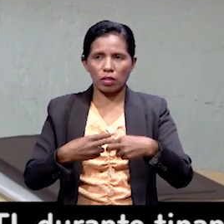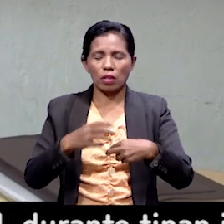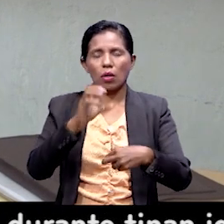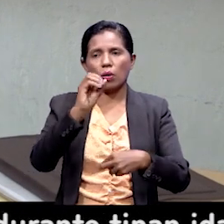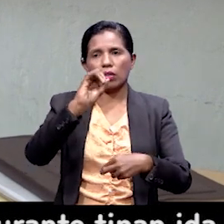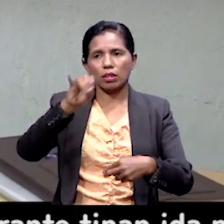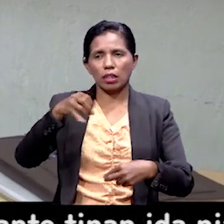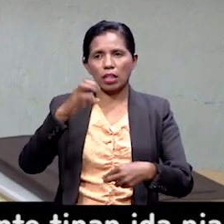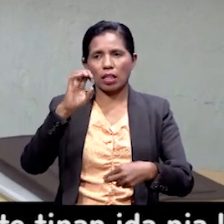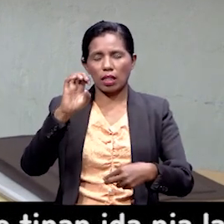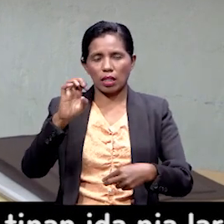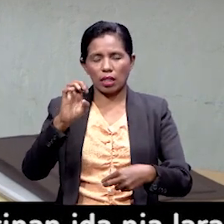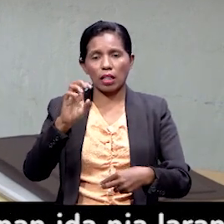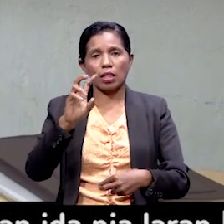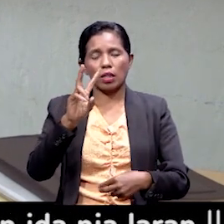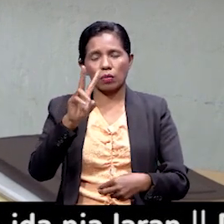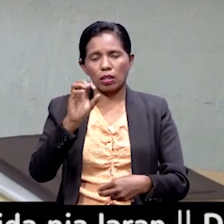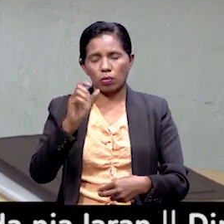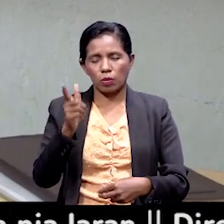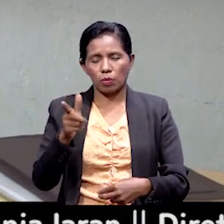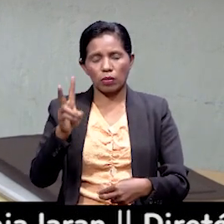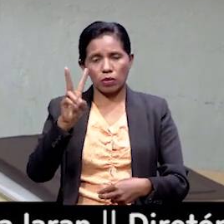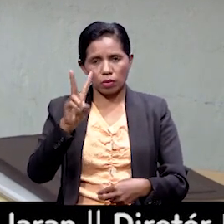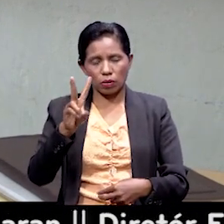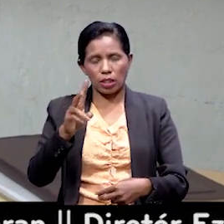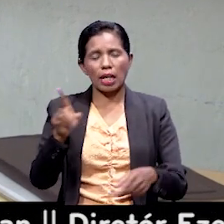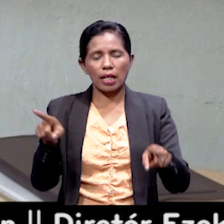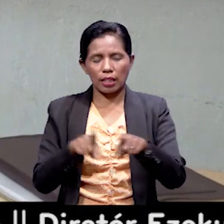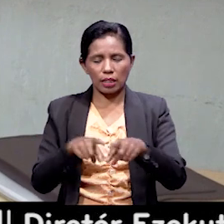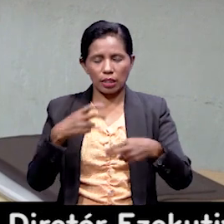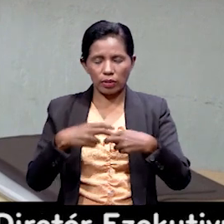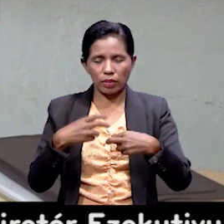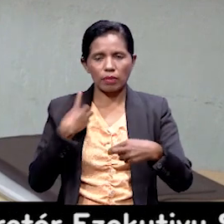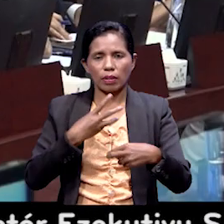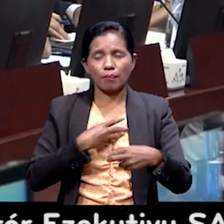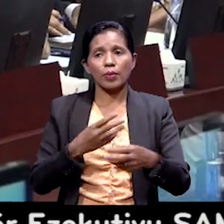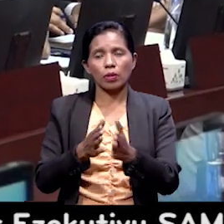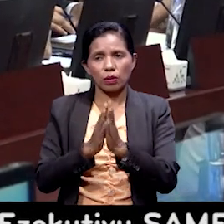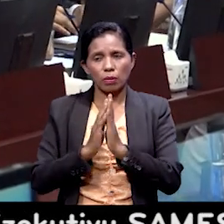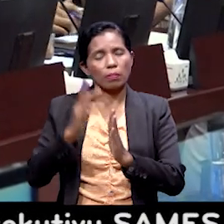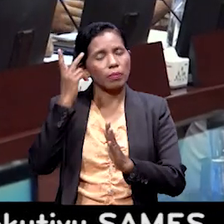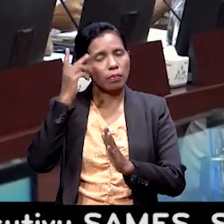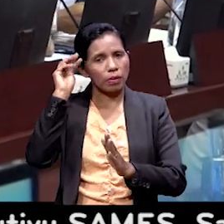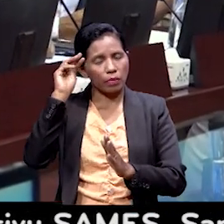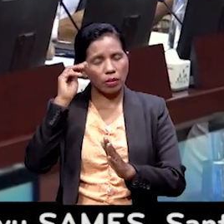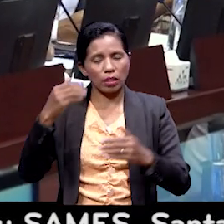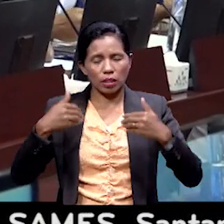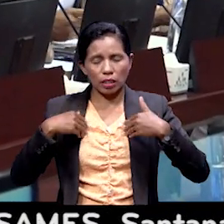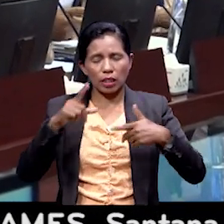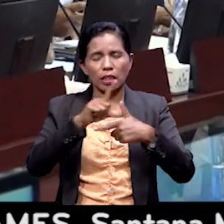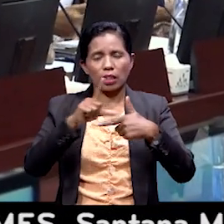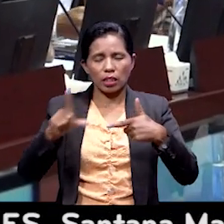2022. Ida nem nak saya nesa desafio ida ba ami. Camilo Ximenes Almeida husu ba primeiro ministro tem que ia linha orientação